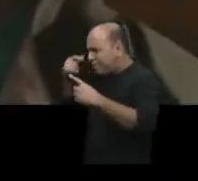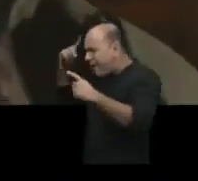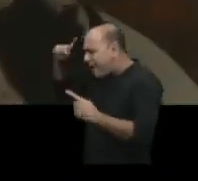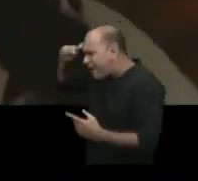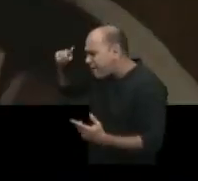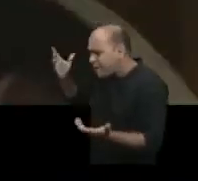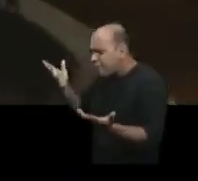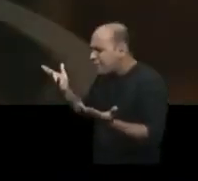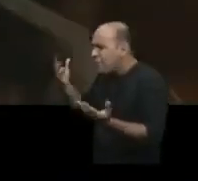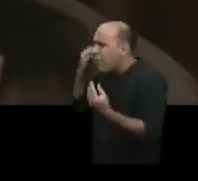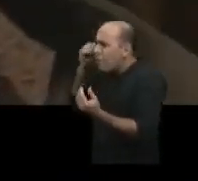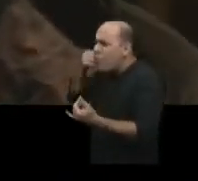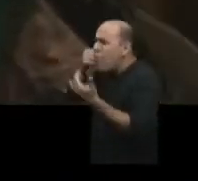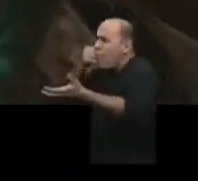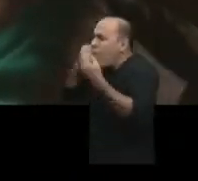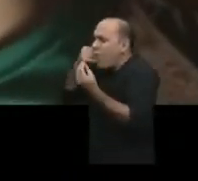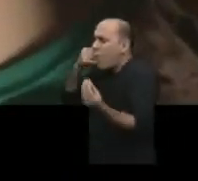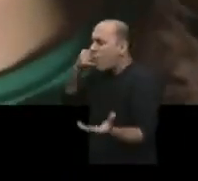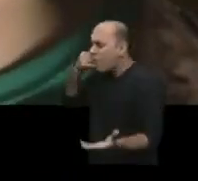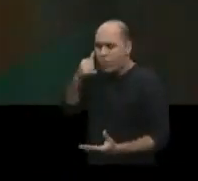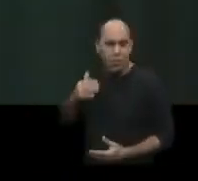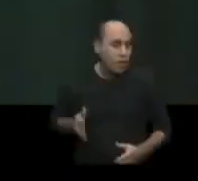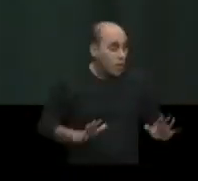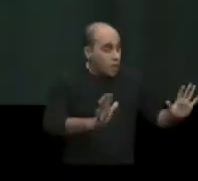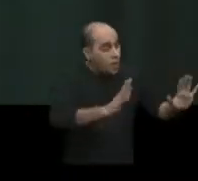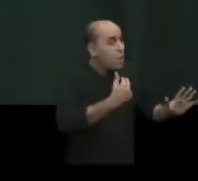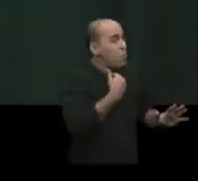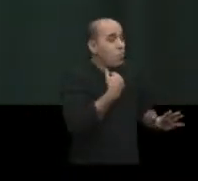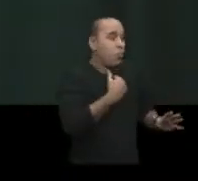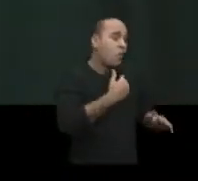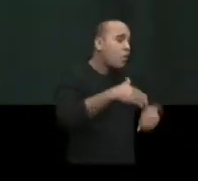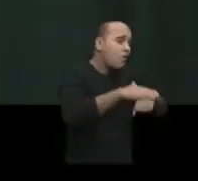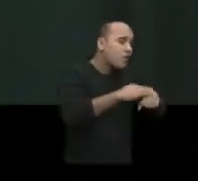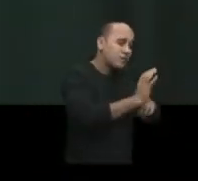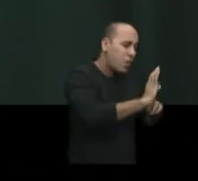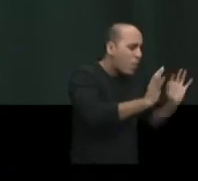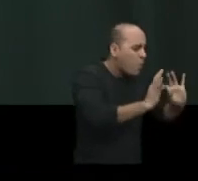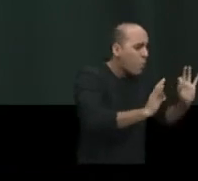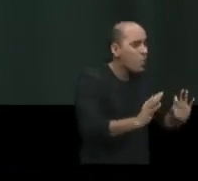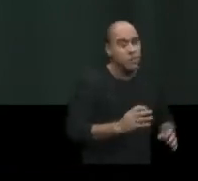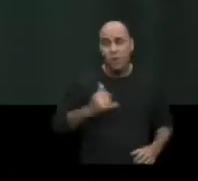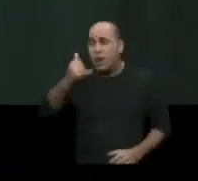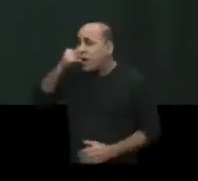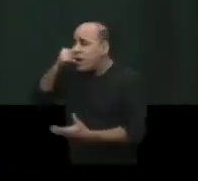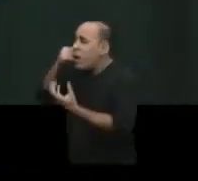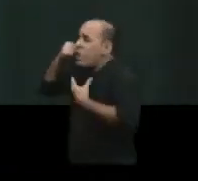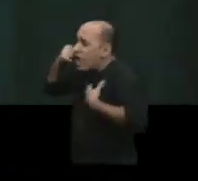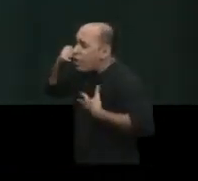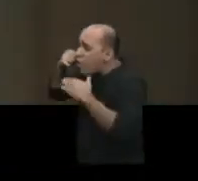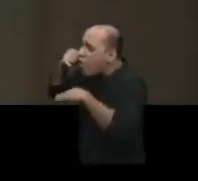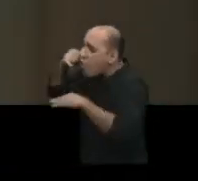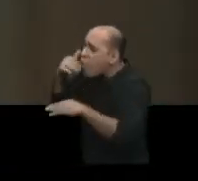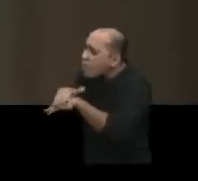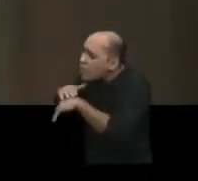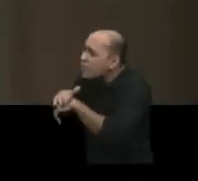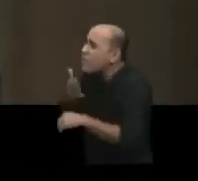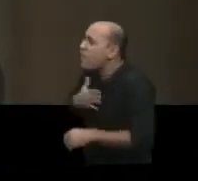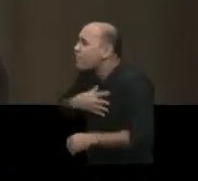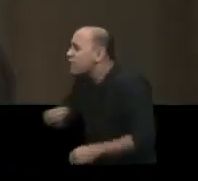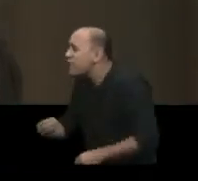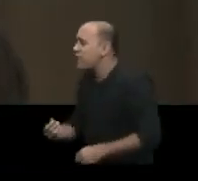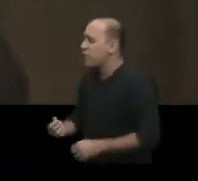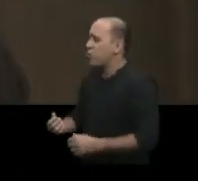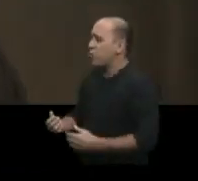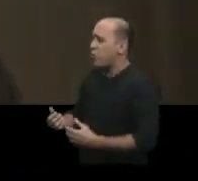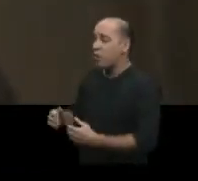filho? Agora não dá, Marli. O quê? Deixa eu falar com meu filho, Vanderlei? Marli, ele tá sendo atendido. Eu